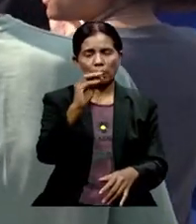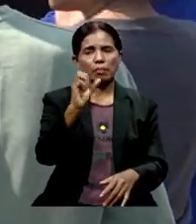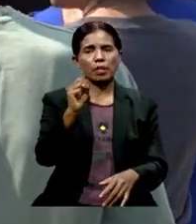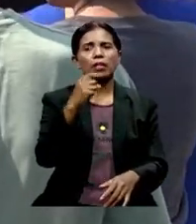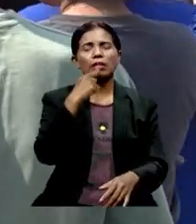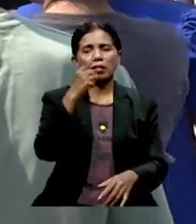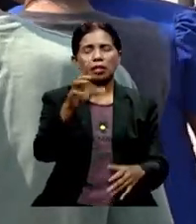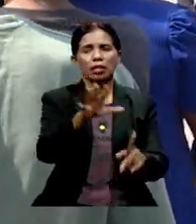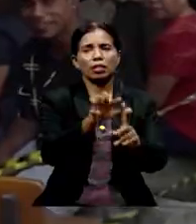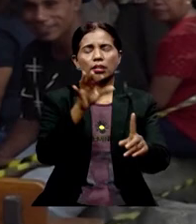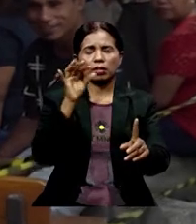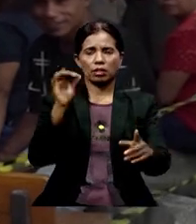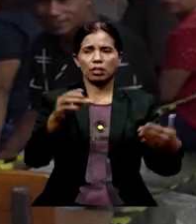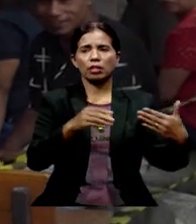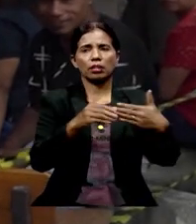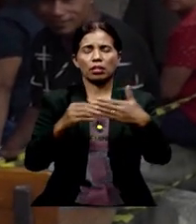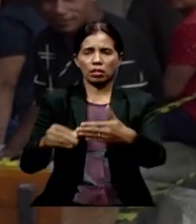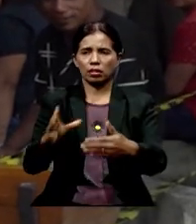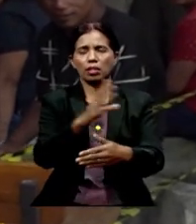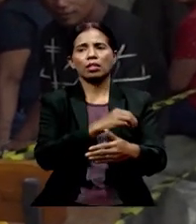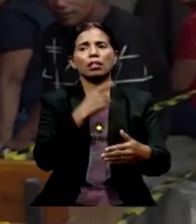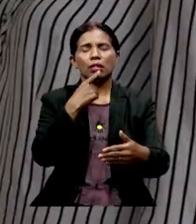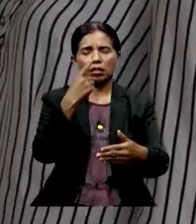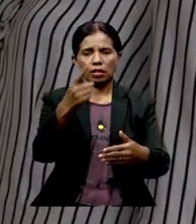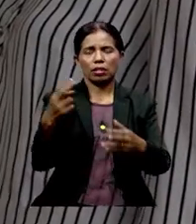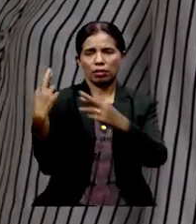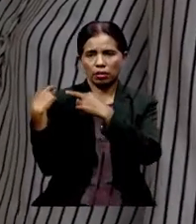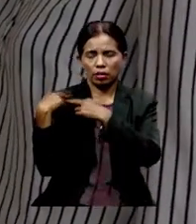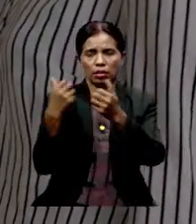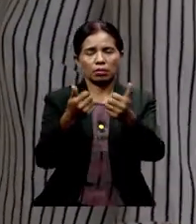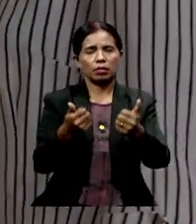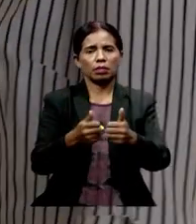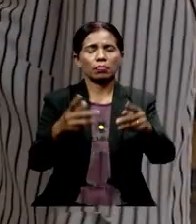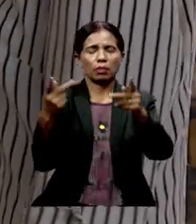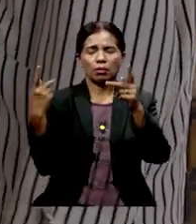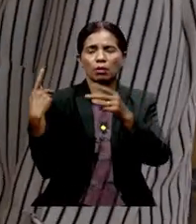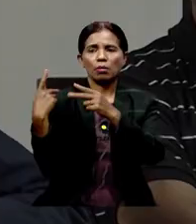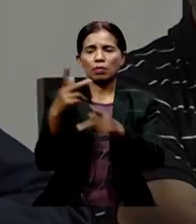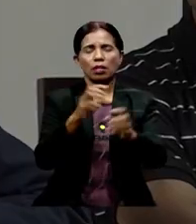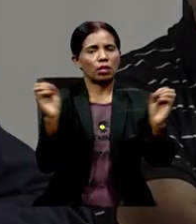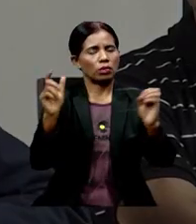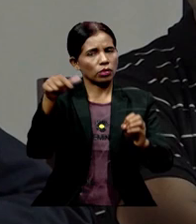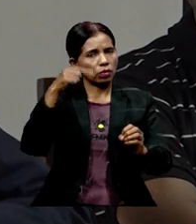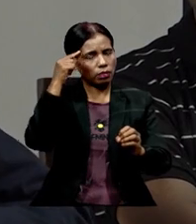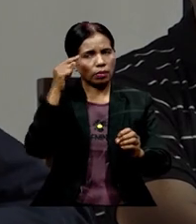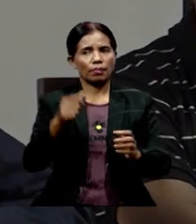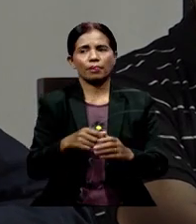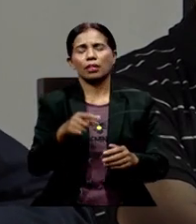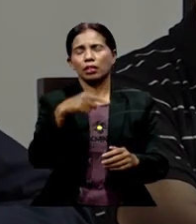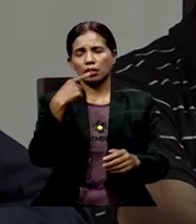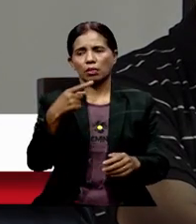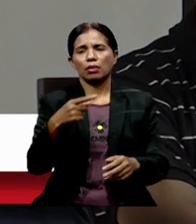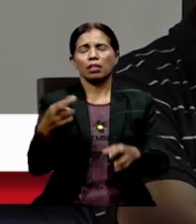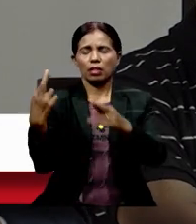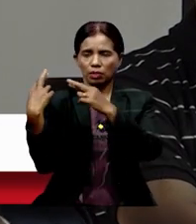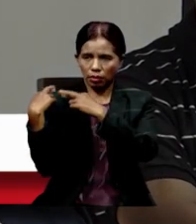eleição liderança comunitária foi na lais, né? Responsabiliza o seu administrador posto lá os governo. Sema responsável ba